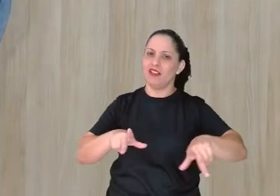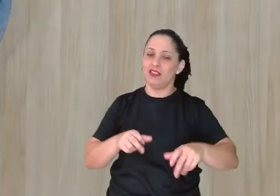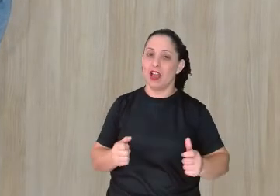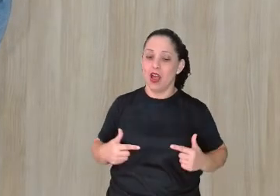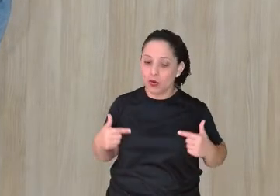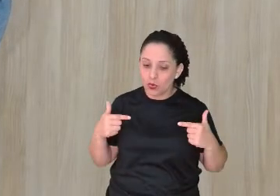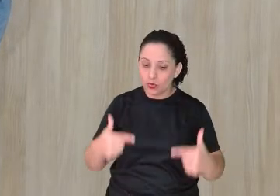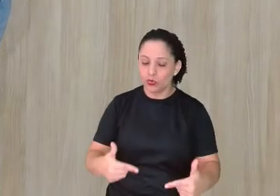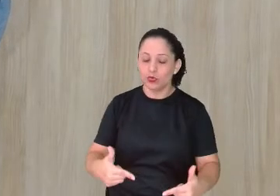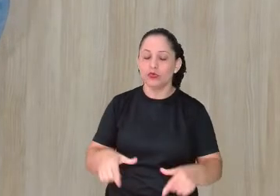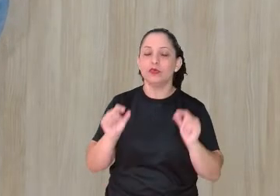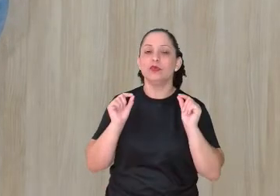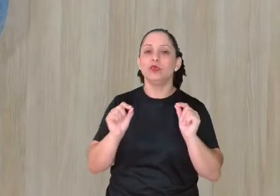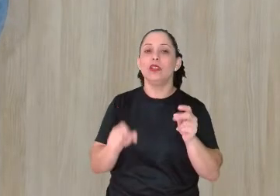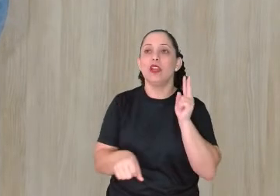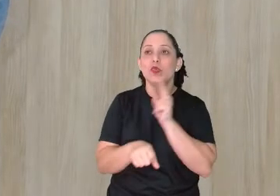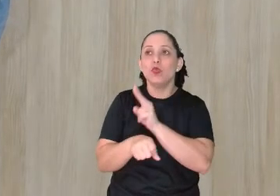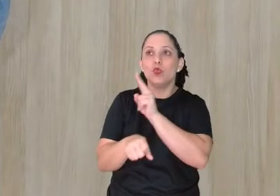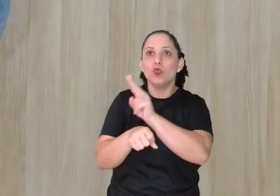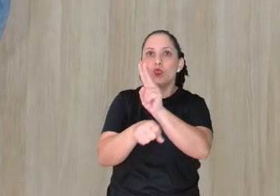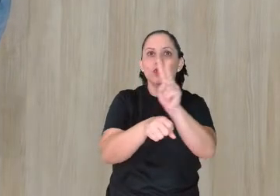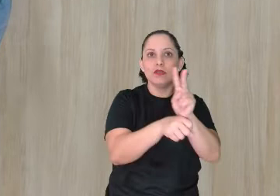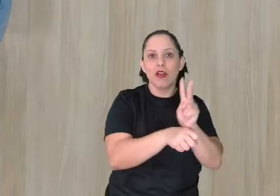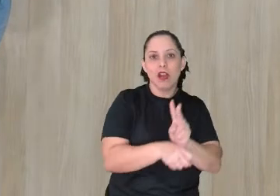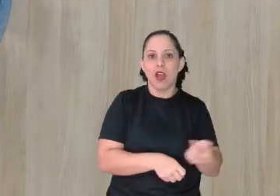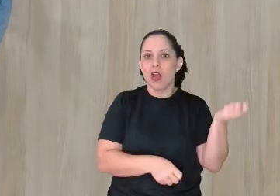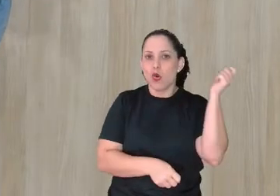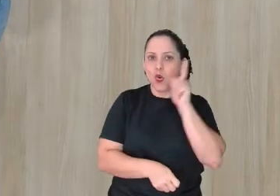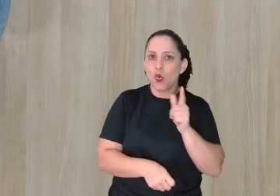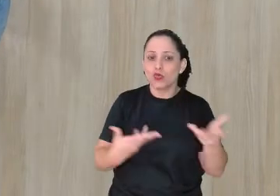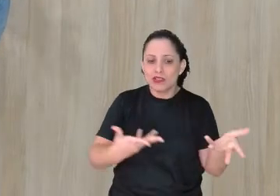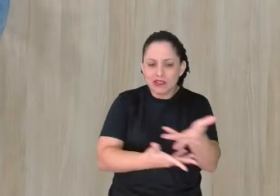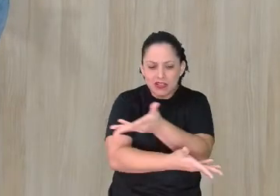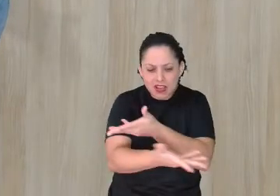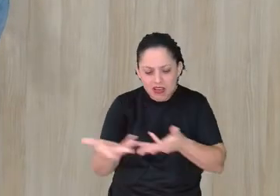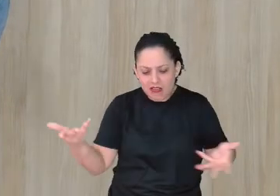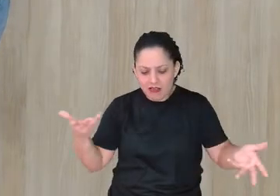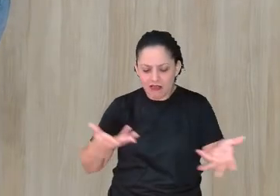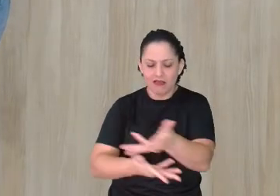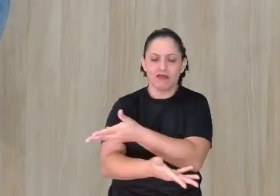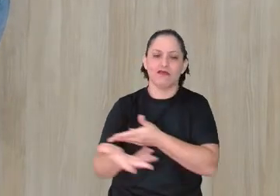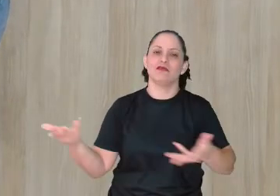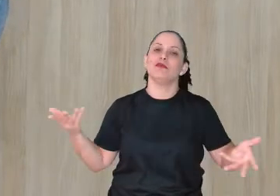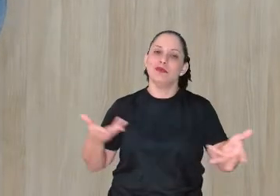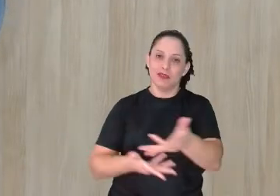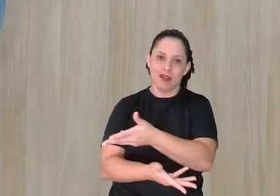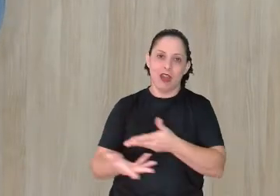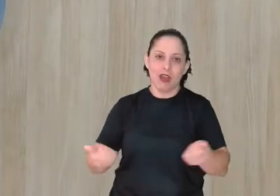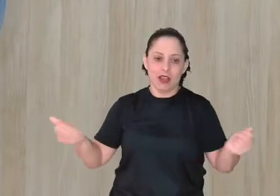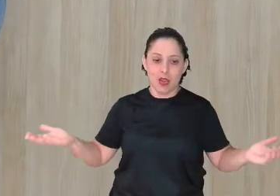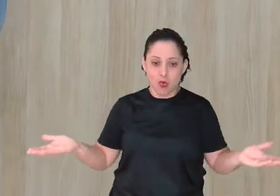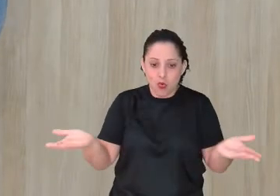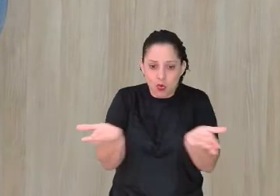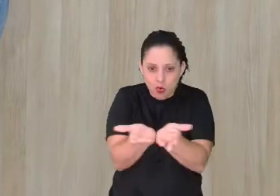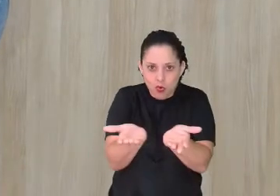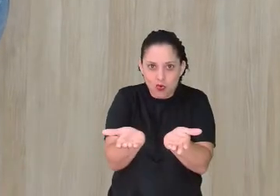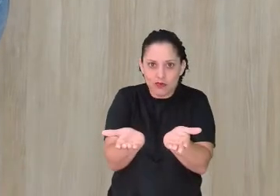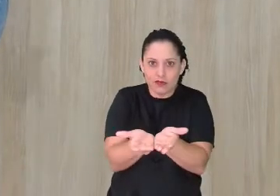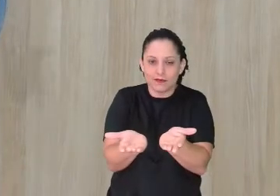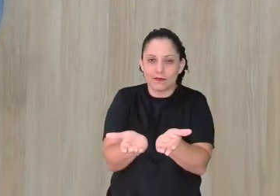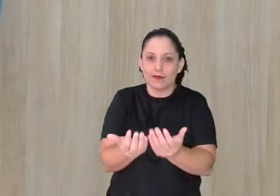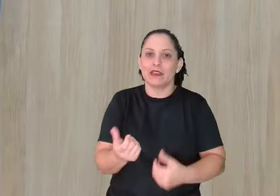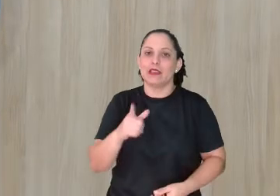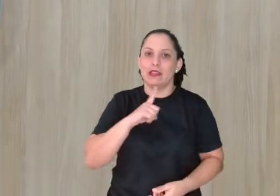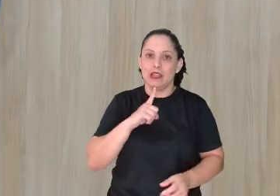dos ativistas é para que a gente consiga aliar, é tudo isso que a gente está falando, consiga aliar essa questão